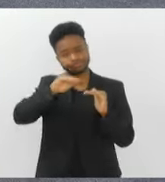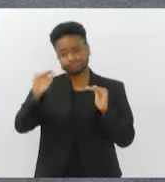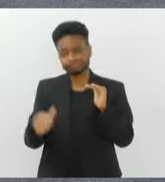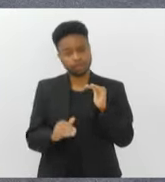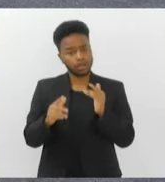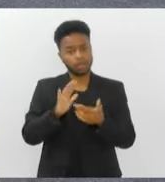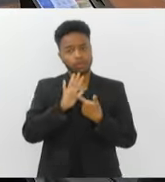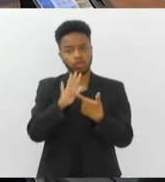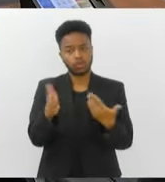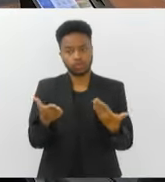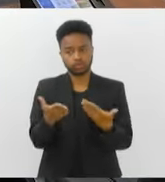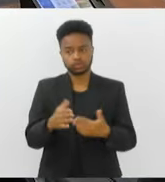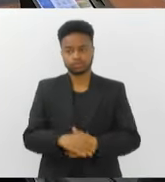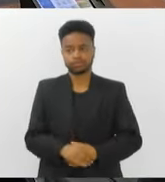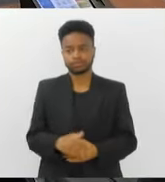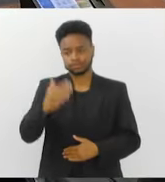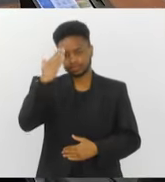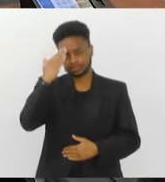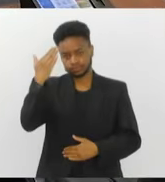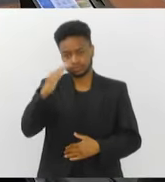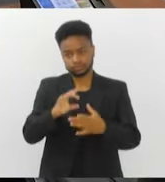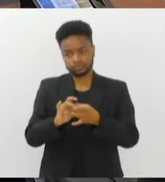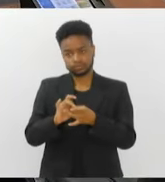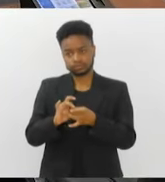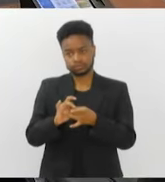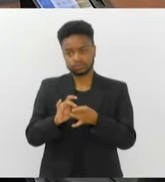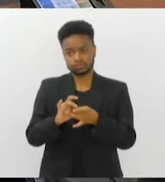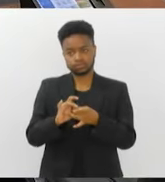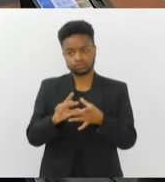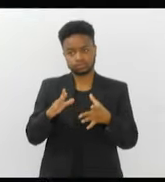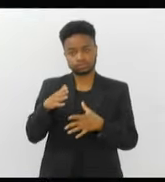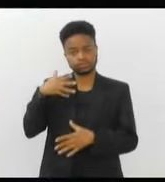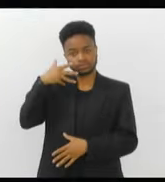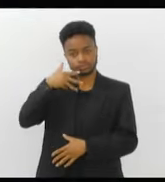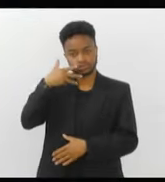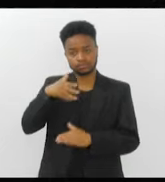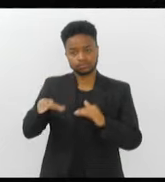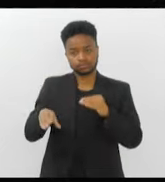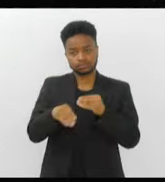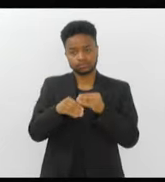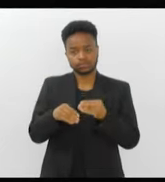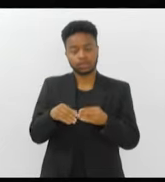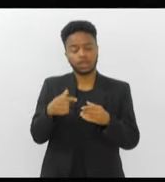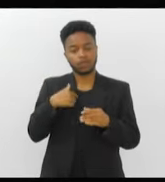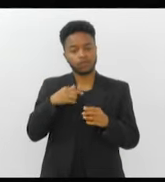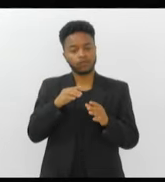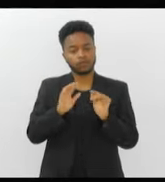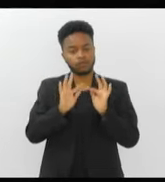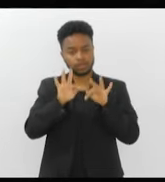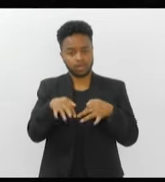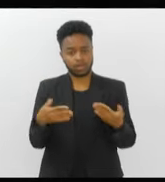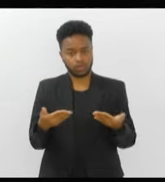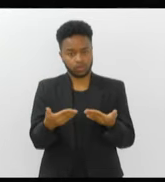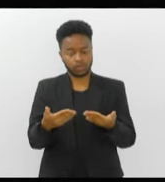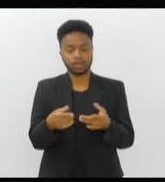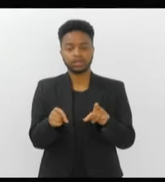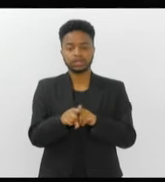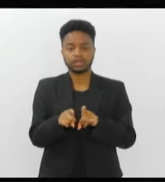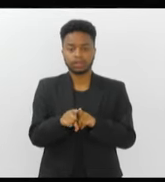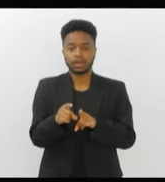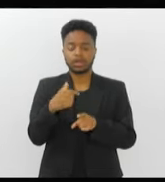hoje mostra. Muito obrigado pela paz, deputado Carlos Henrique. E, concluindo, senhor presidente, também